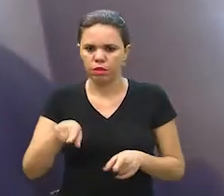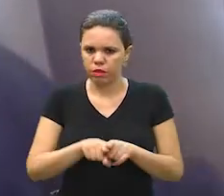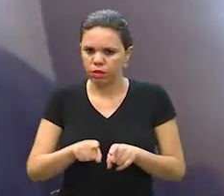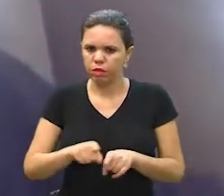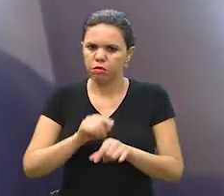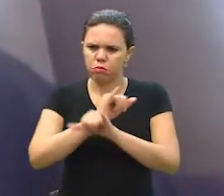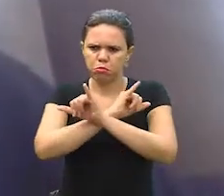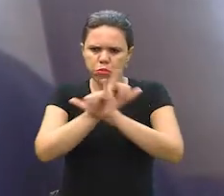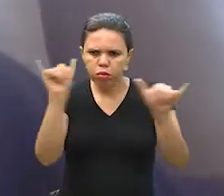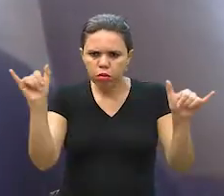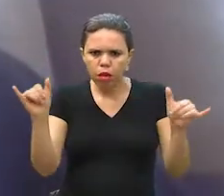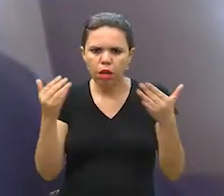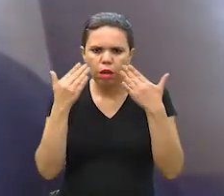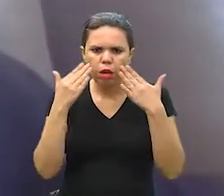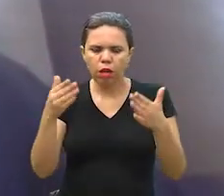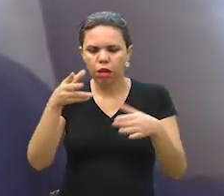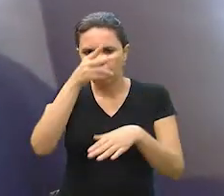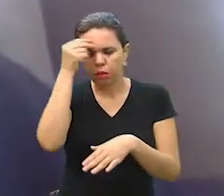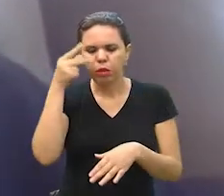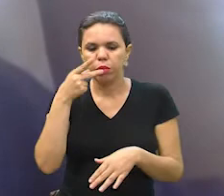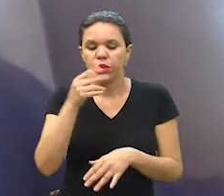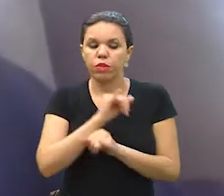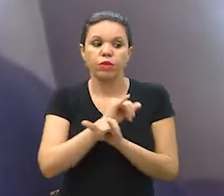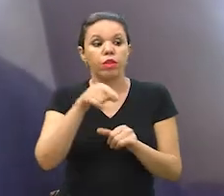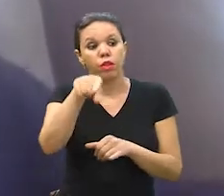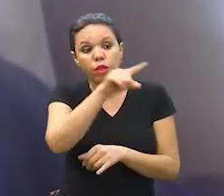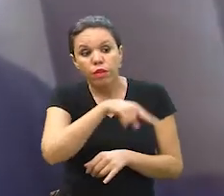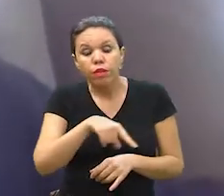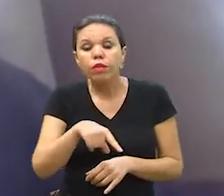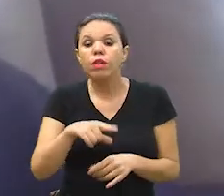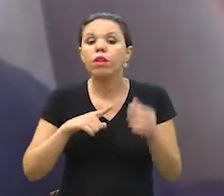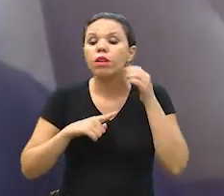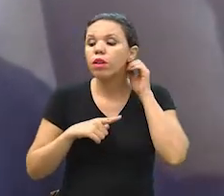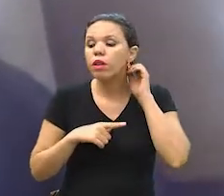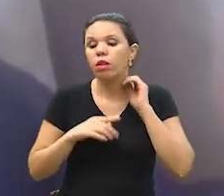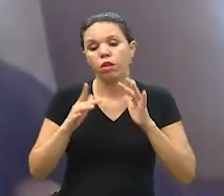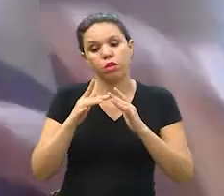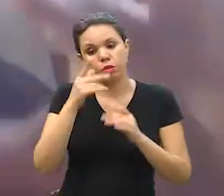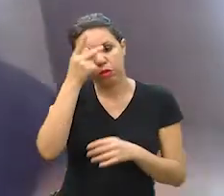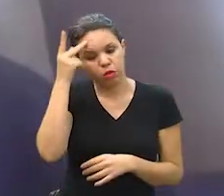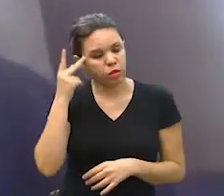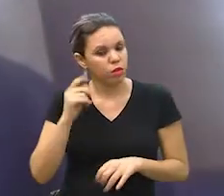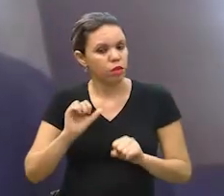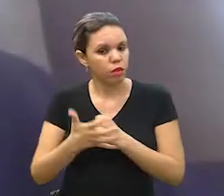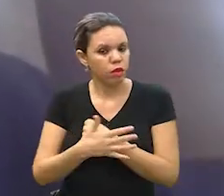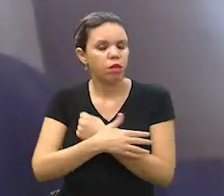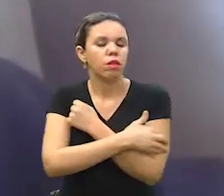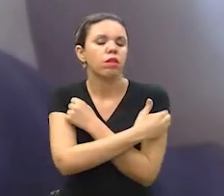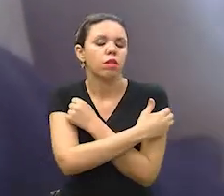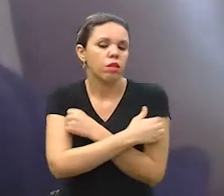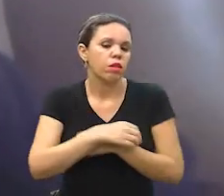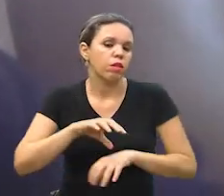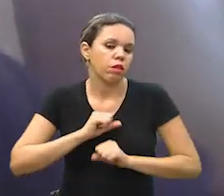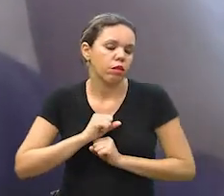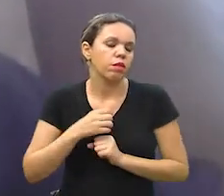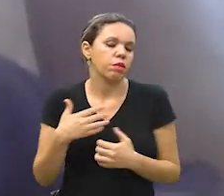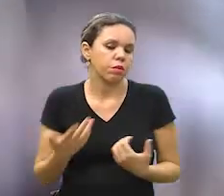que ser falado, tem que ir para o público falar, olha, se você teve contato com alguém que tenha tido